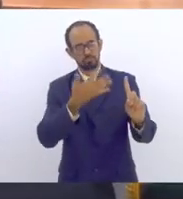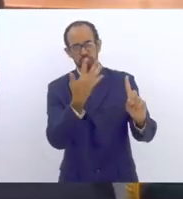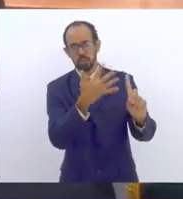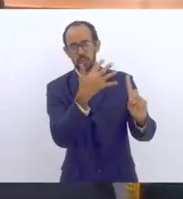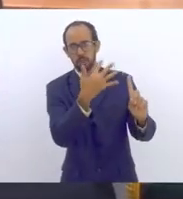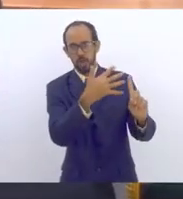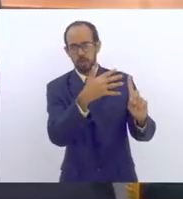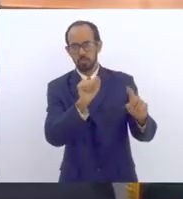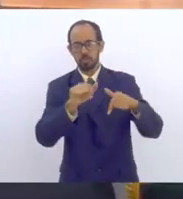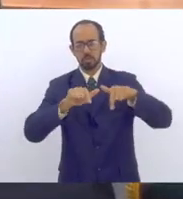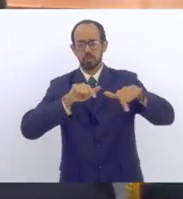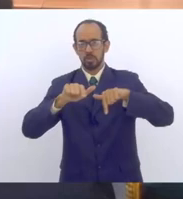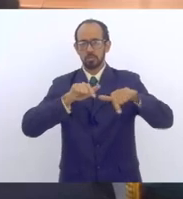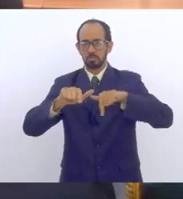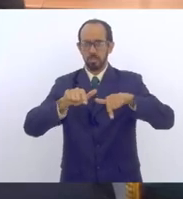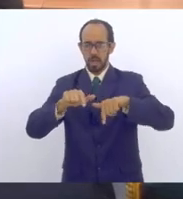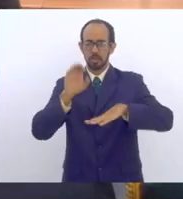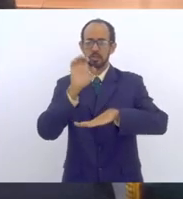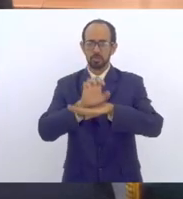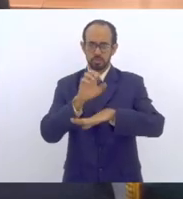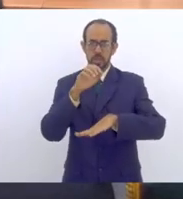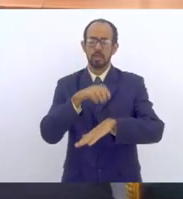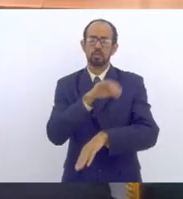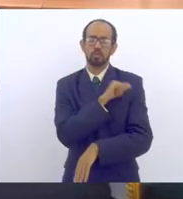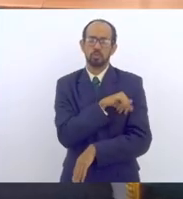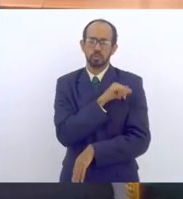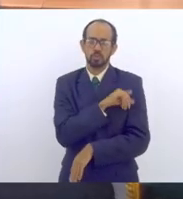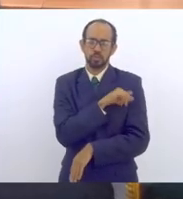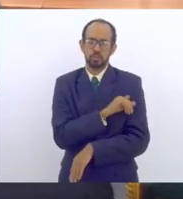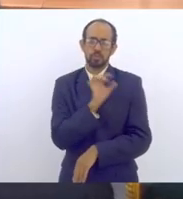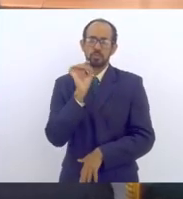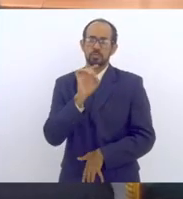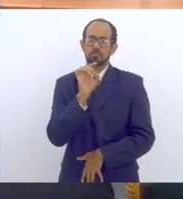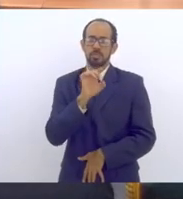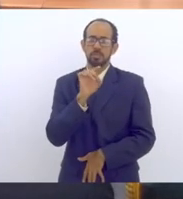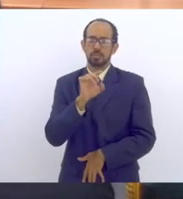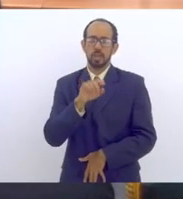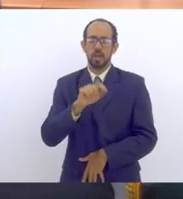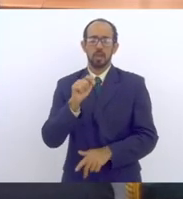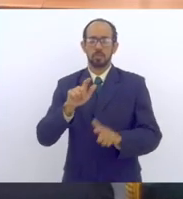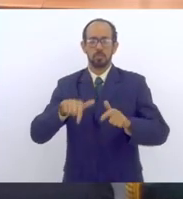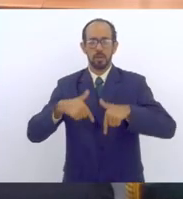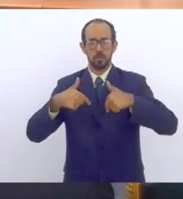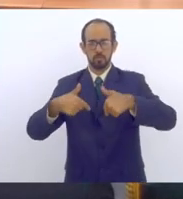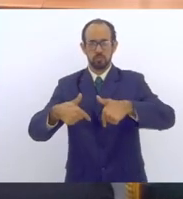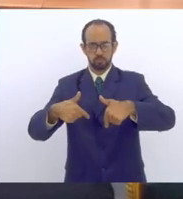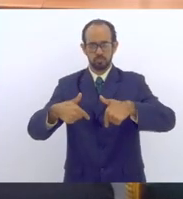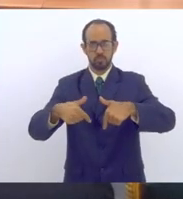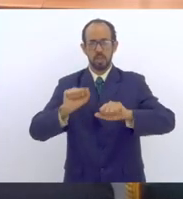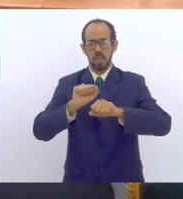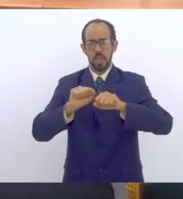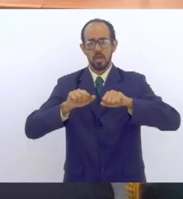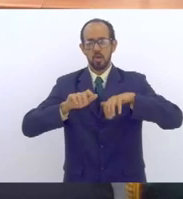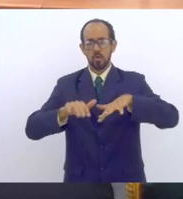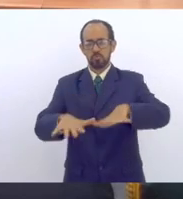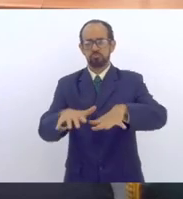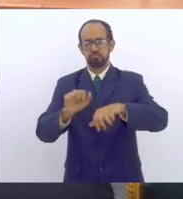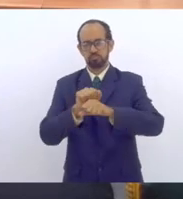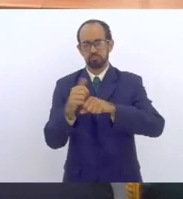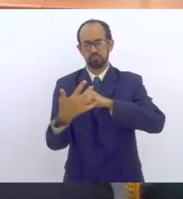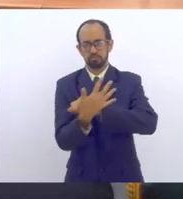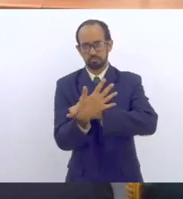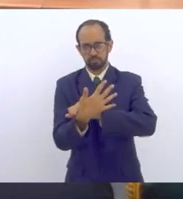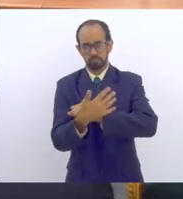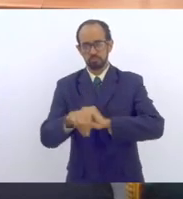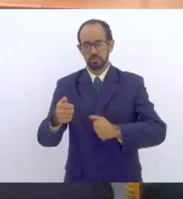excelente serviços prestados ao estado do Rio de Janeiro em especial frente no combate a covid-19 atendendo